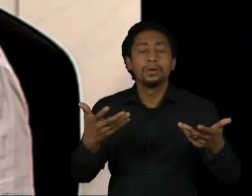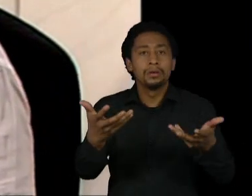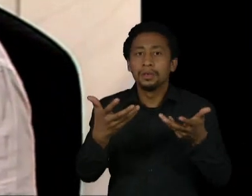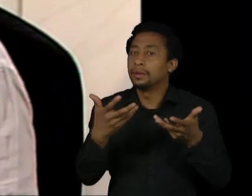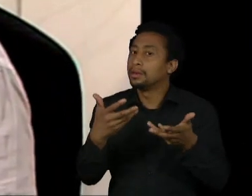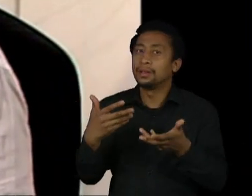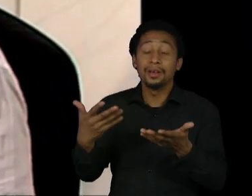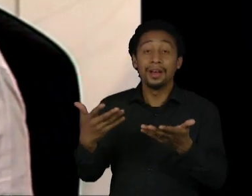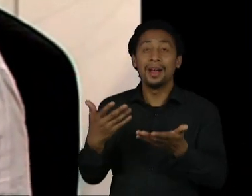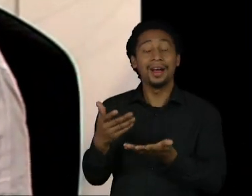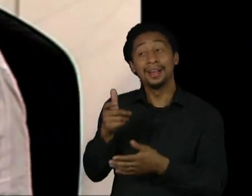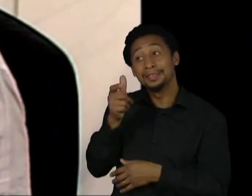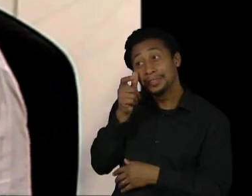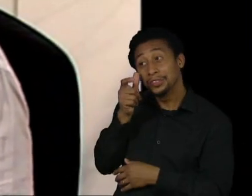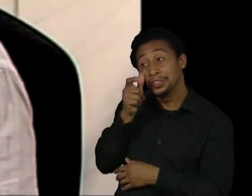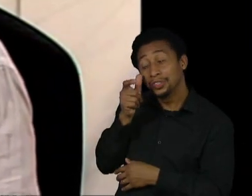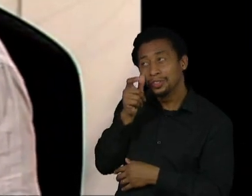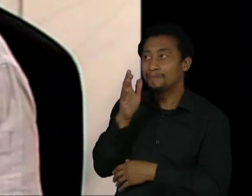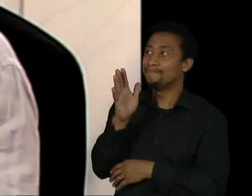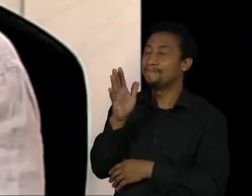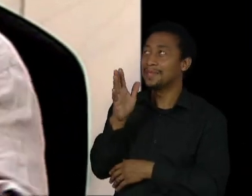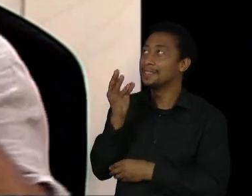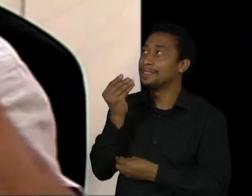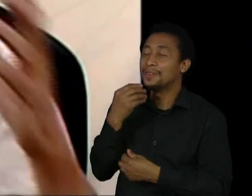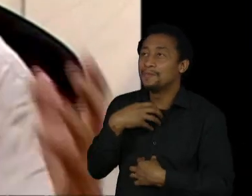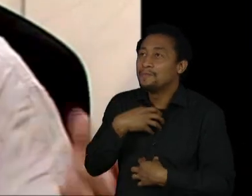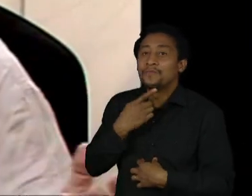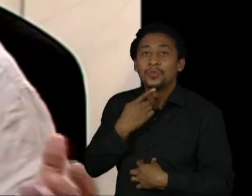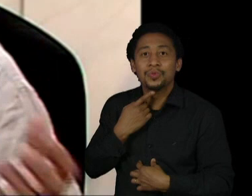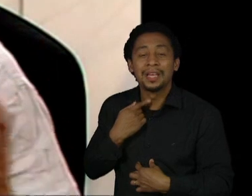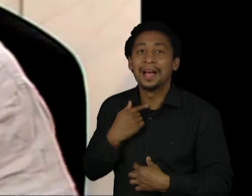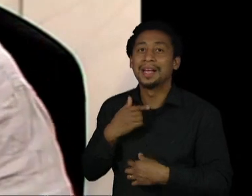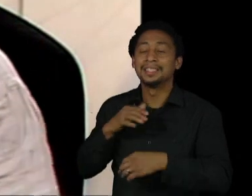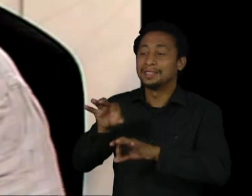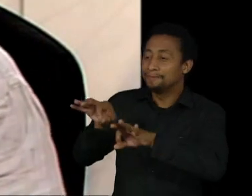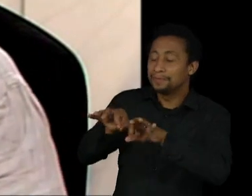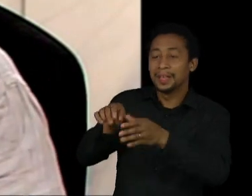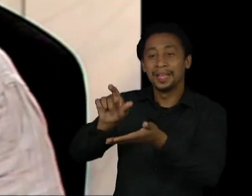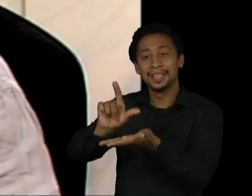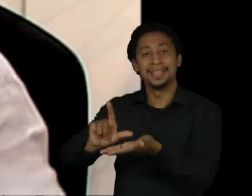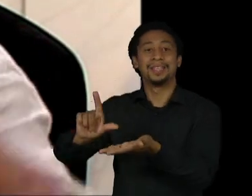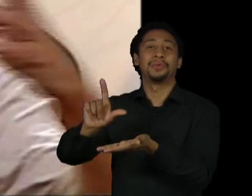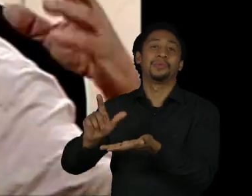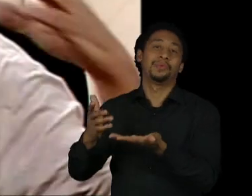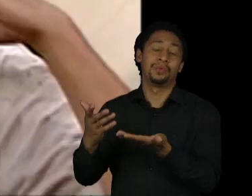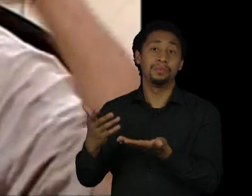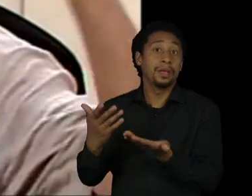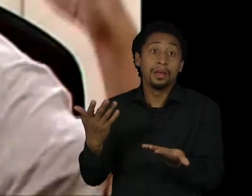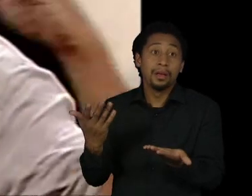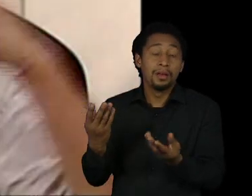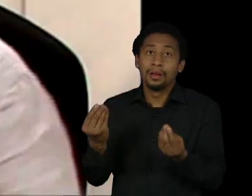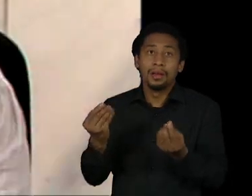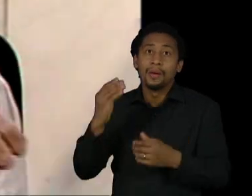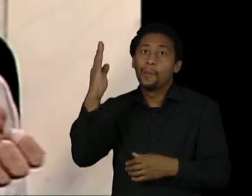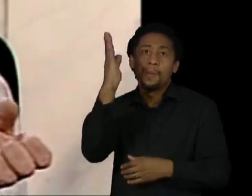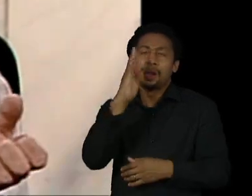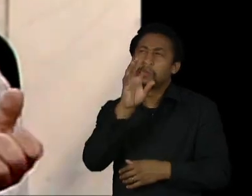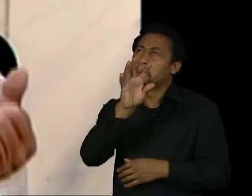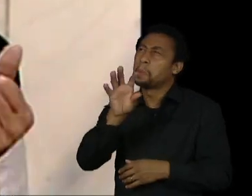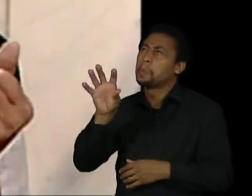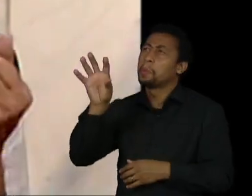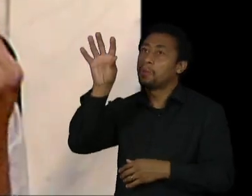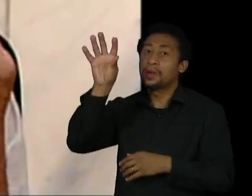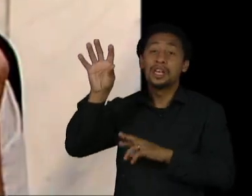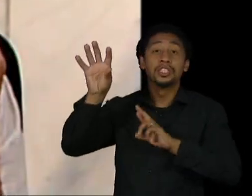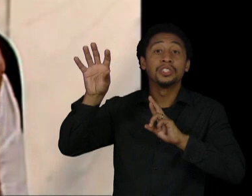a literatura. Então imaginar o Brasil era uma coisa diferente de São Paulo, era a Bahia, o sertão. Na escola nós